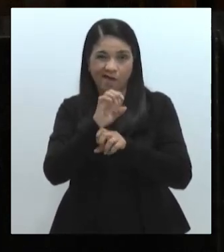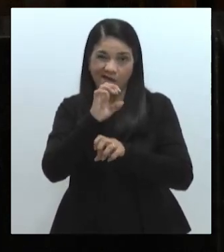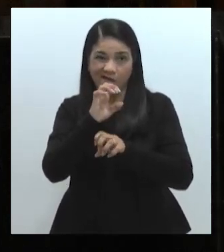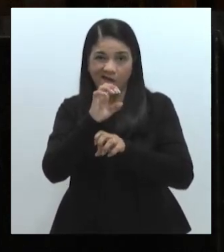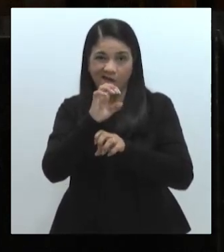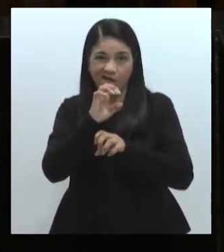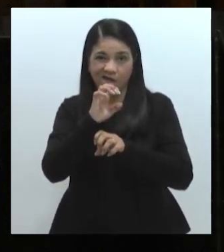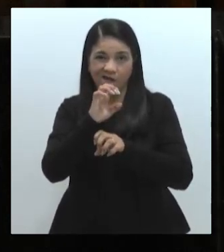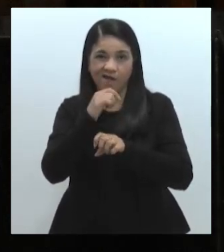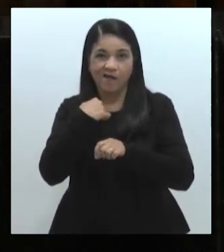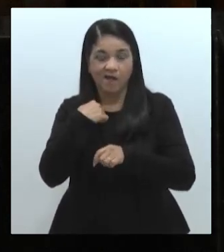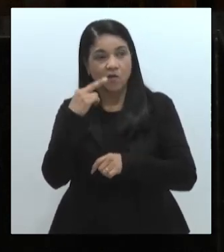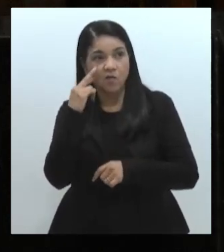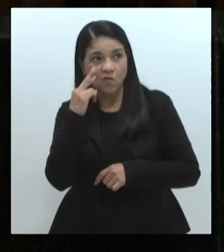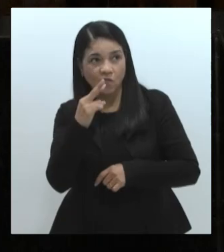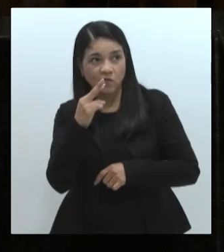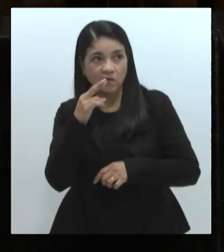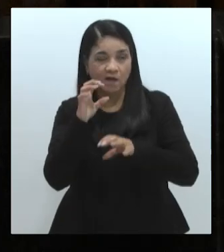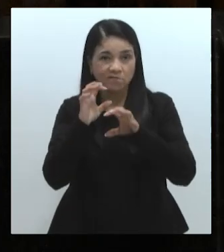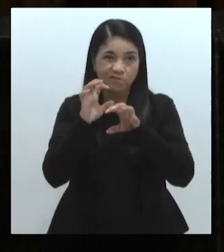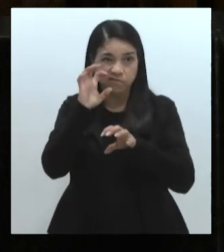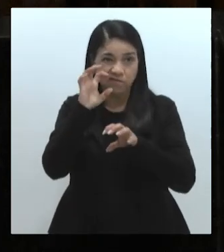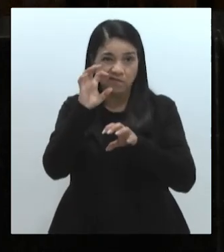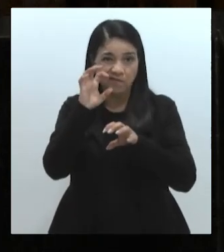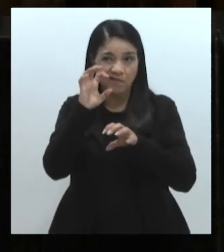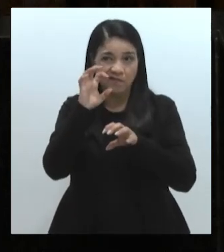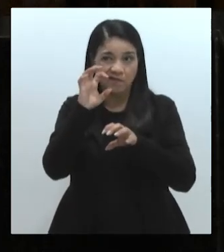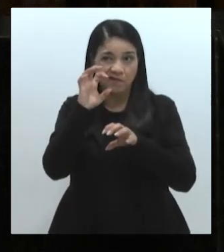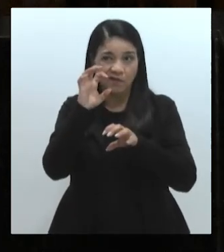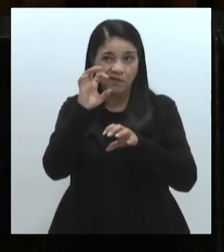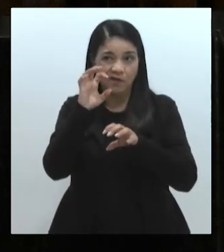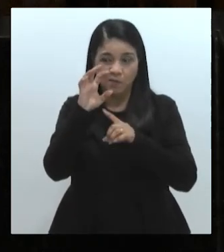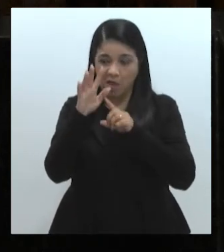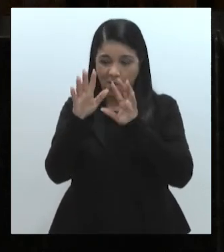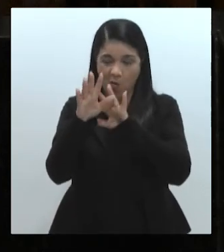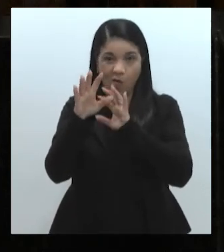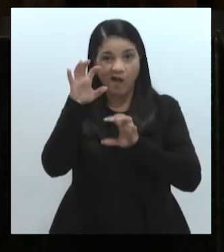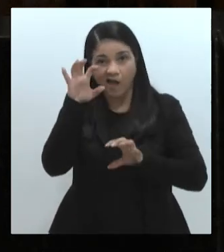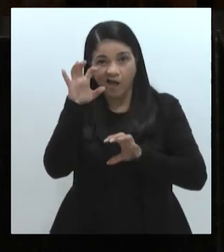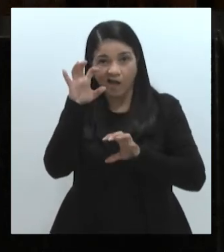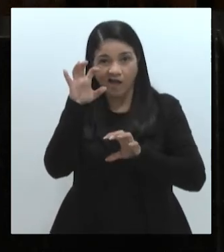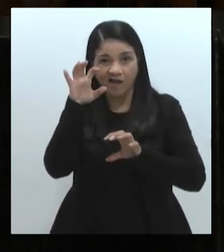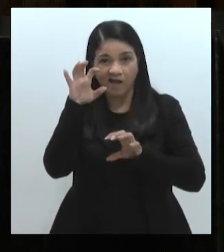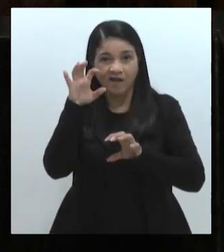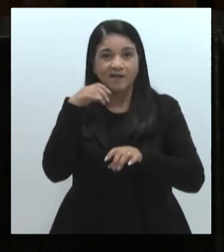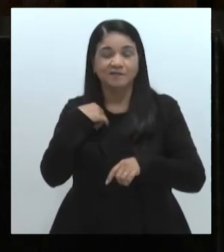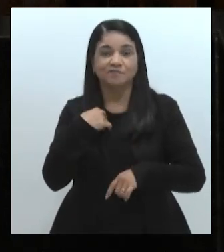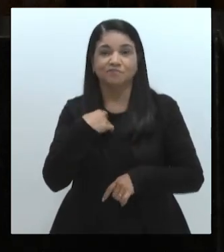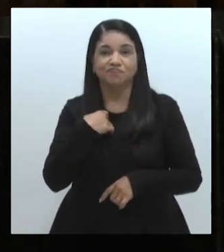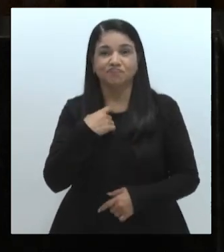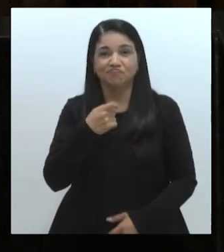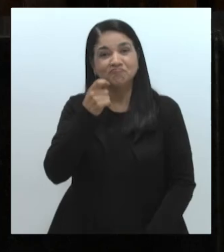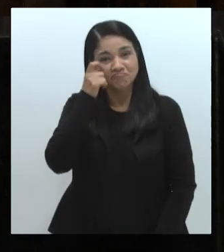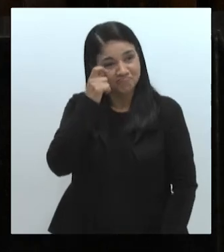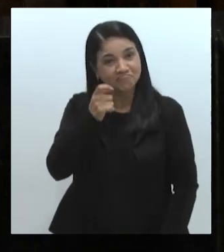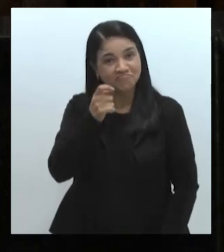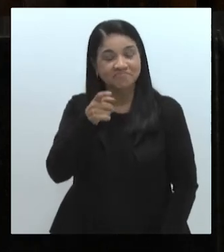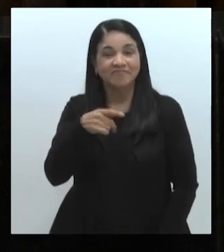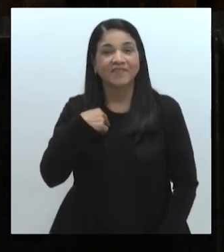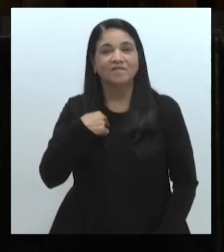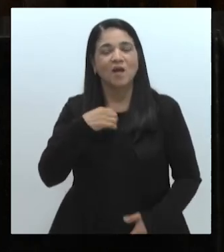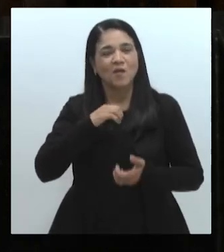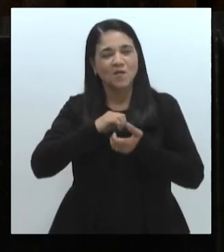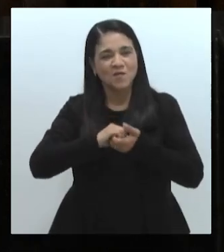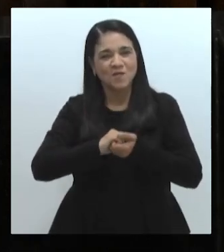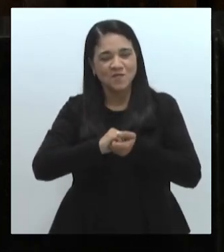Não, aqui eu estou vendo está congelado, eu estou assim com a mão parada. É interessante até, mas